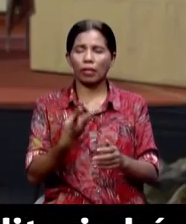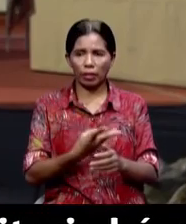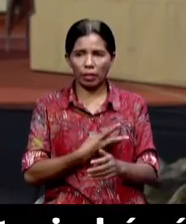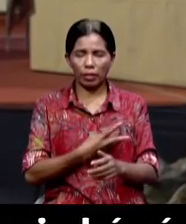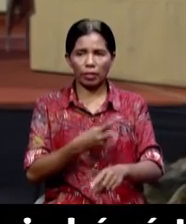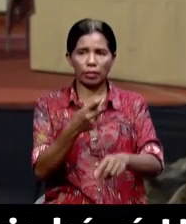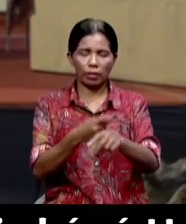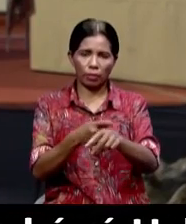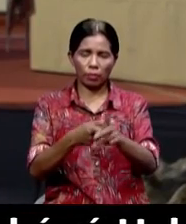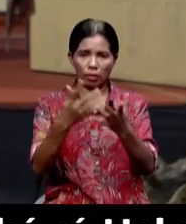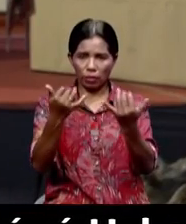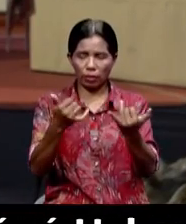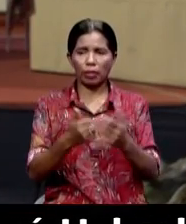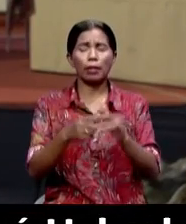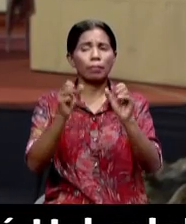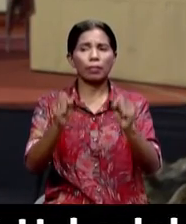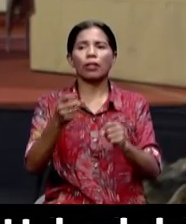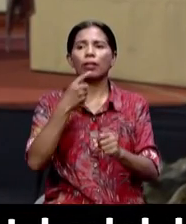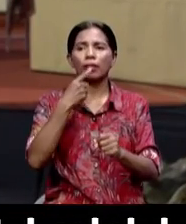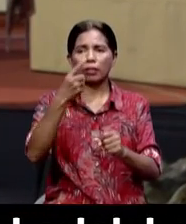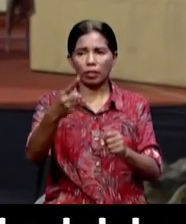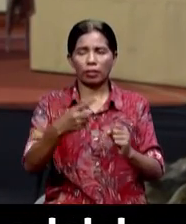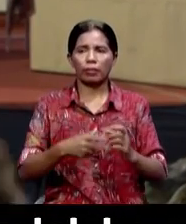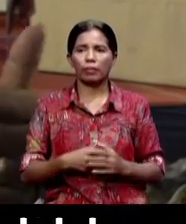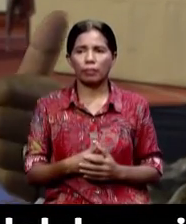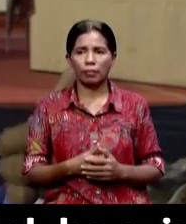a situação, bele dejan transição.